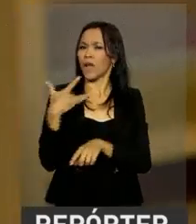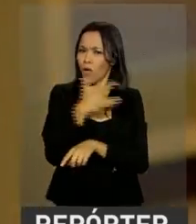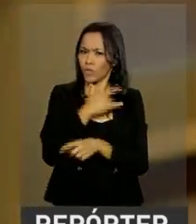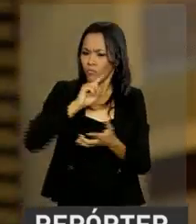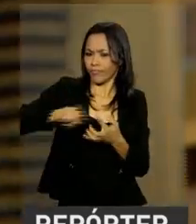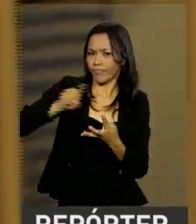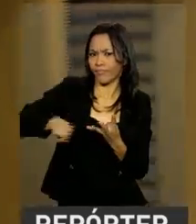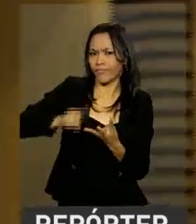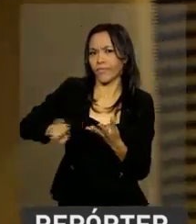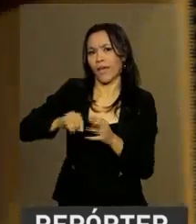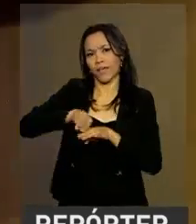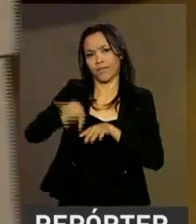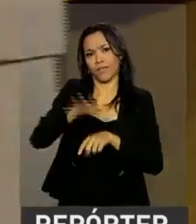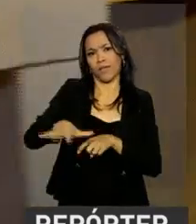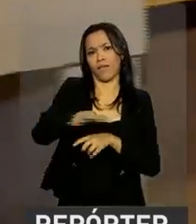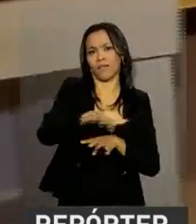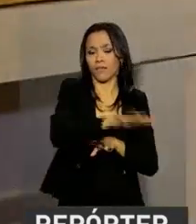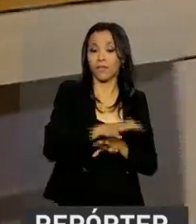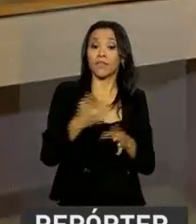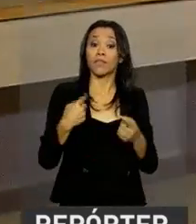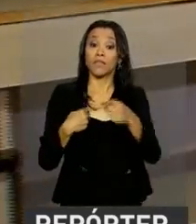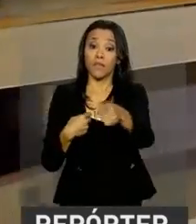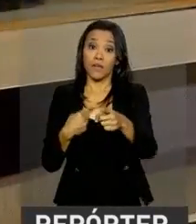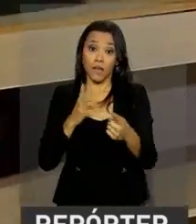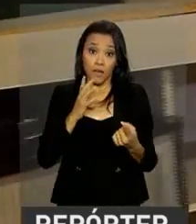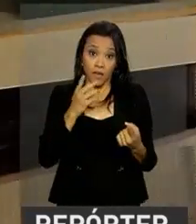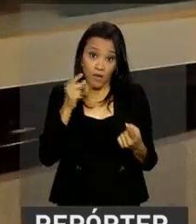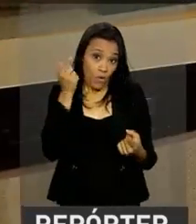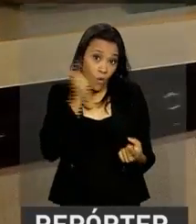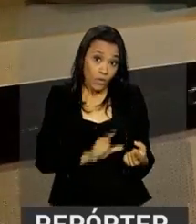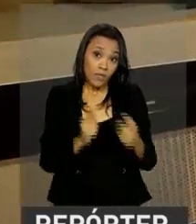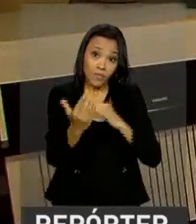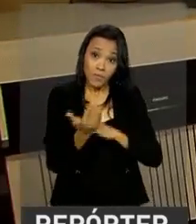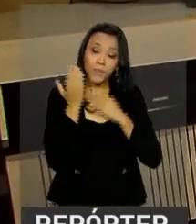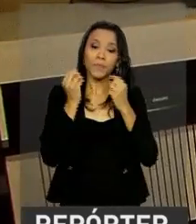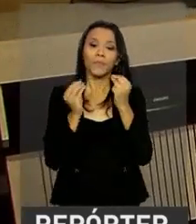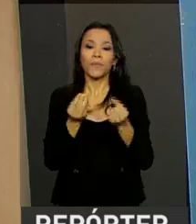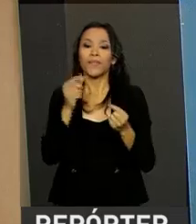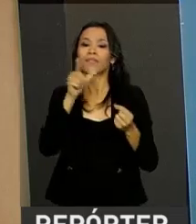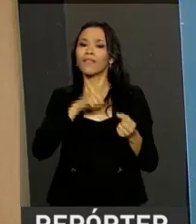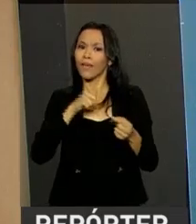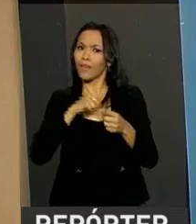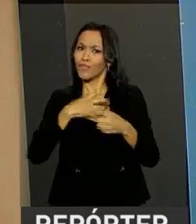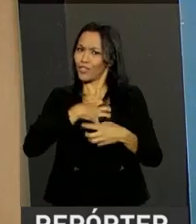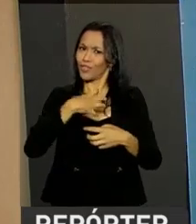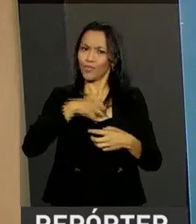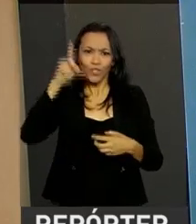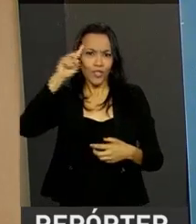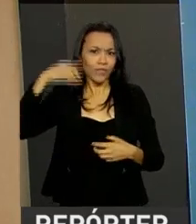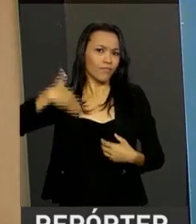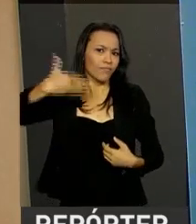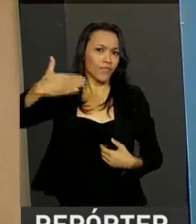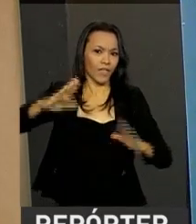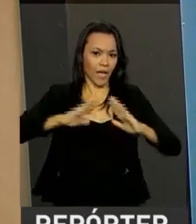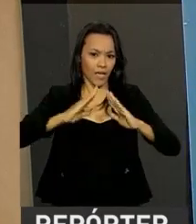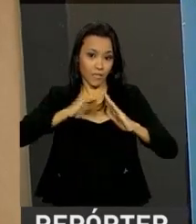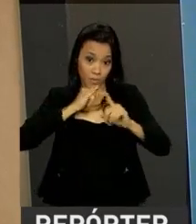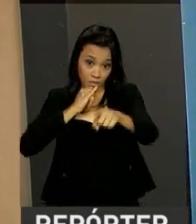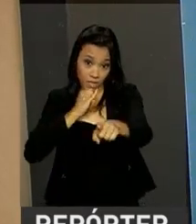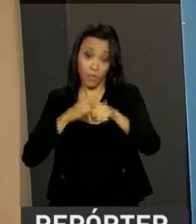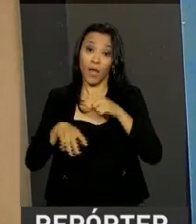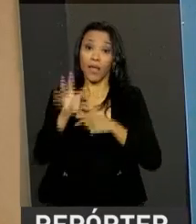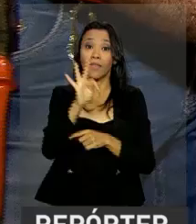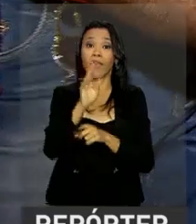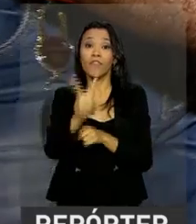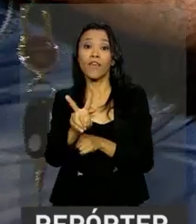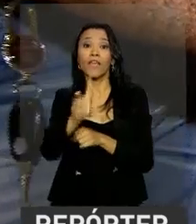Um exemplo concreto dos efeitos dessa cooperação a gente tem em casa, no dia a dia. O sistema de televisão